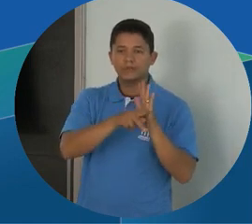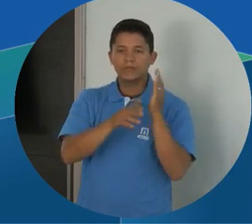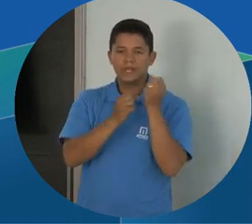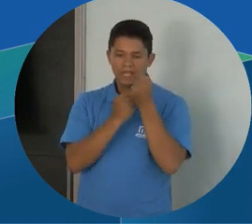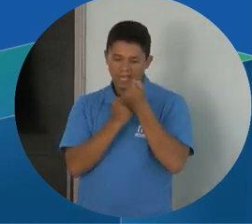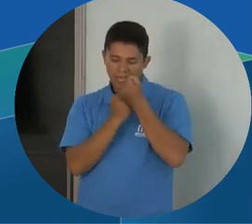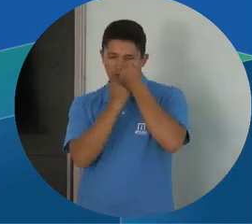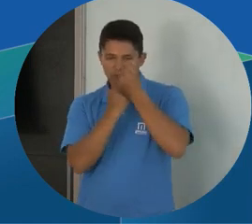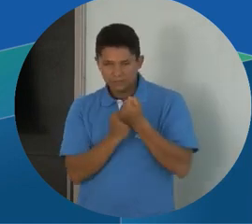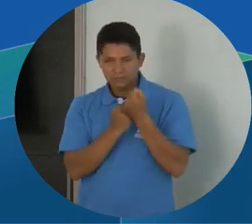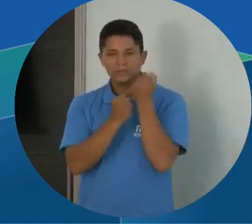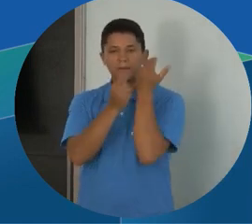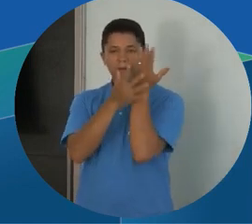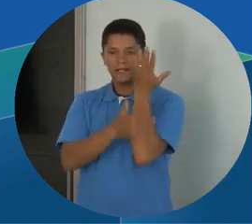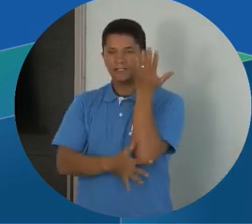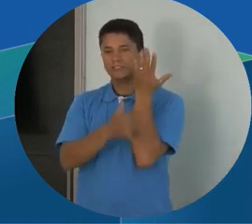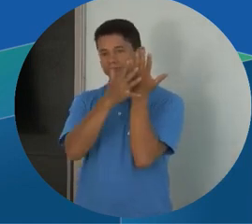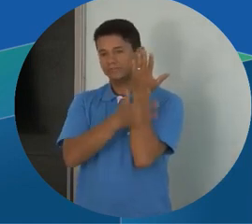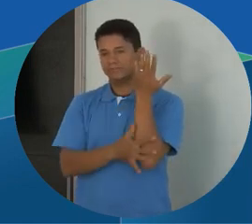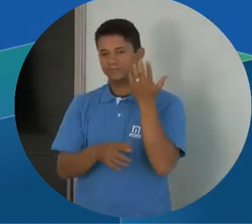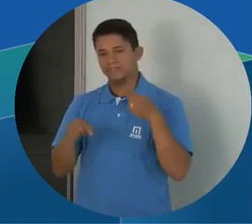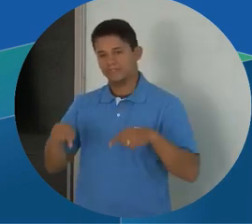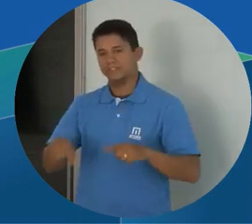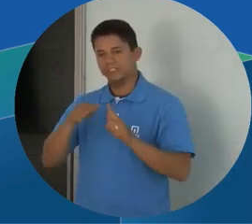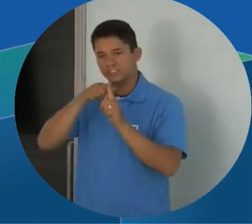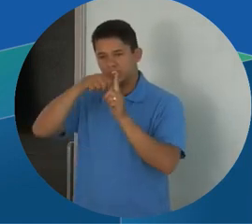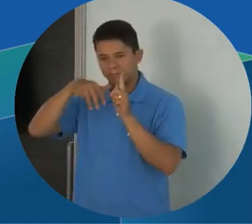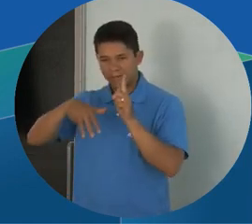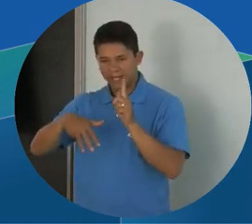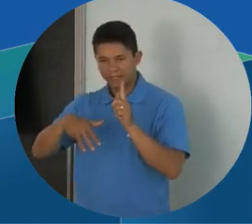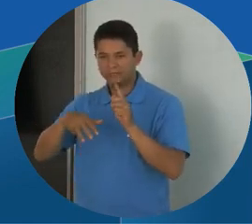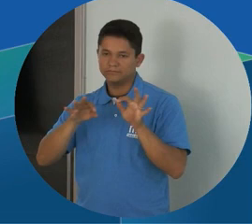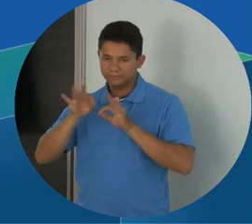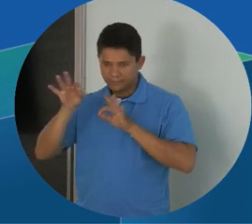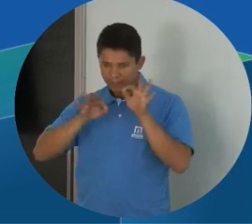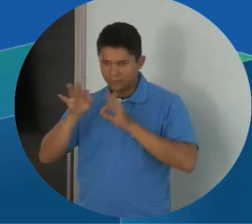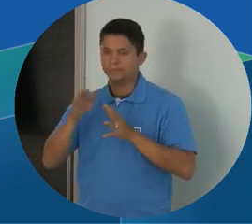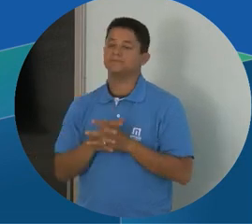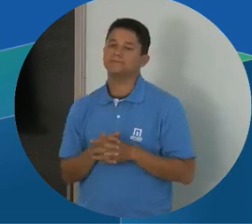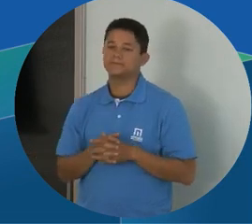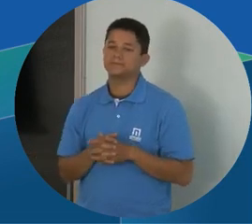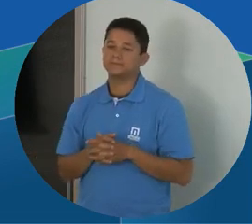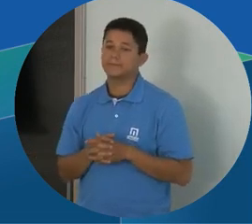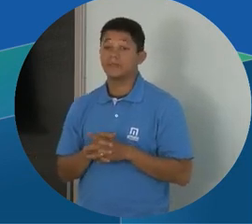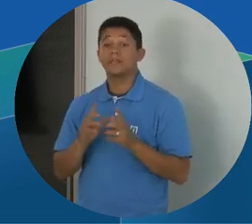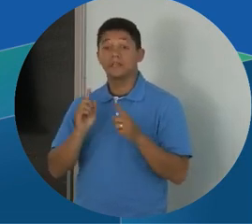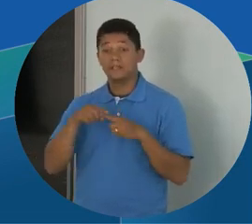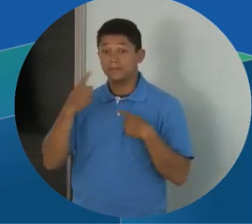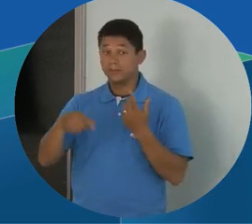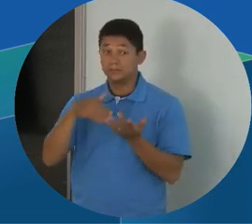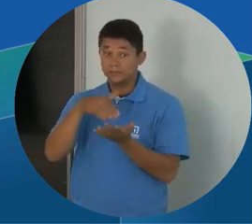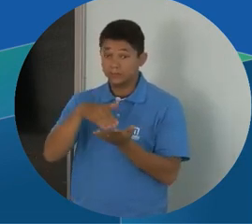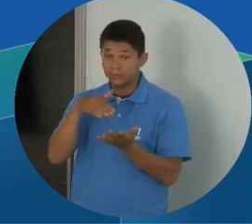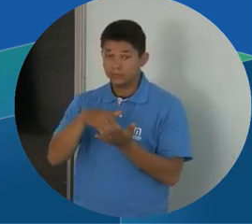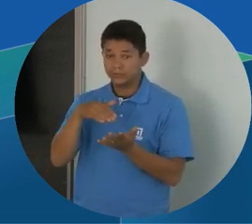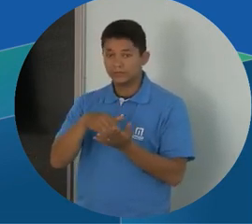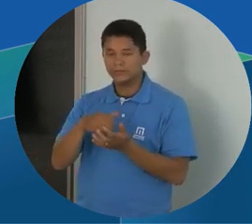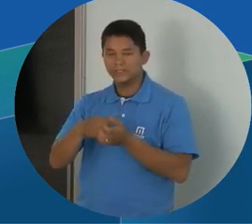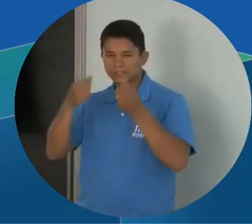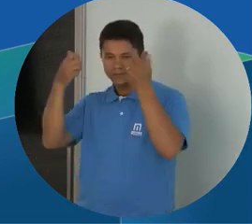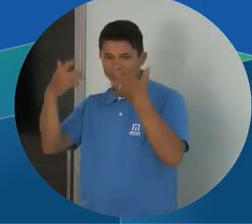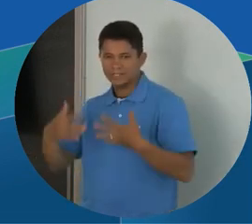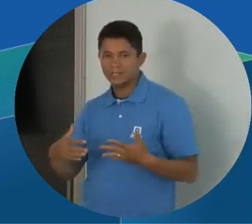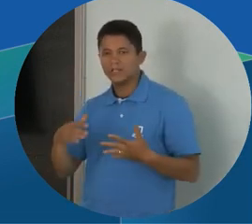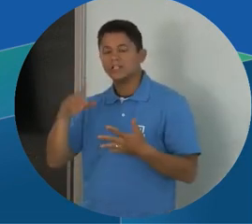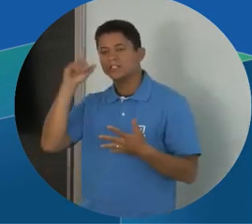foi em parceria com a VLB que a Gemaia fez. E por último, a gente vai falar do case, dos desafios,